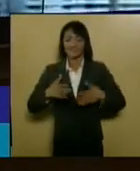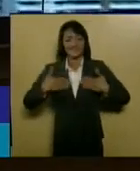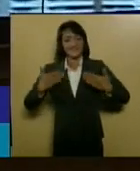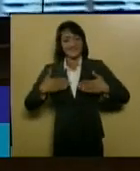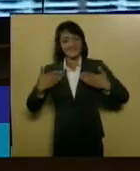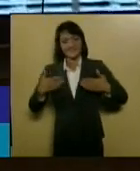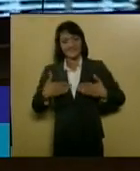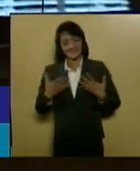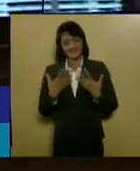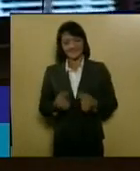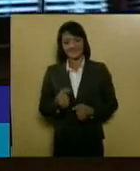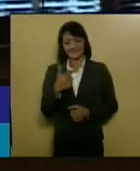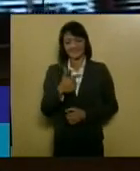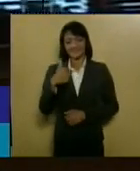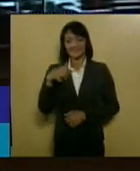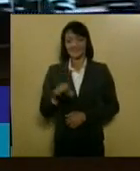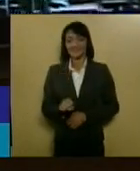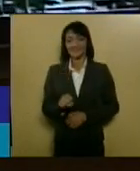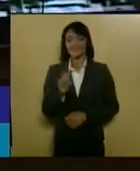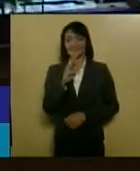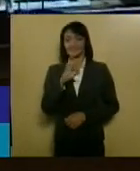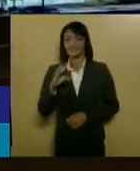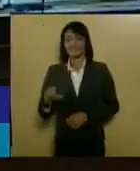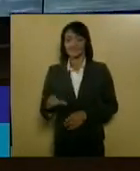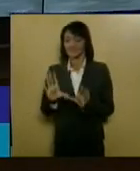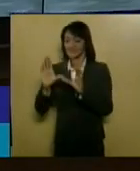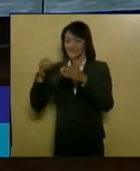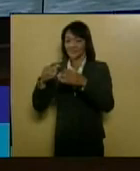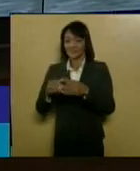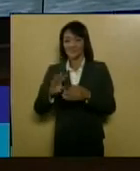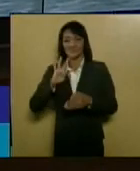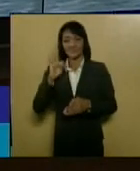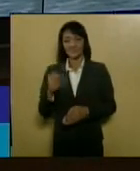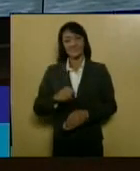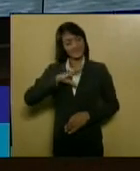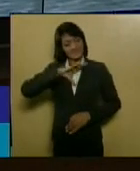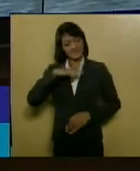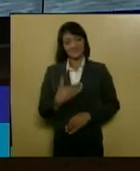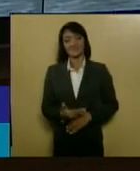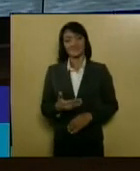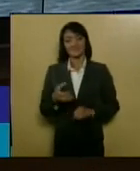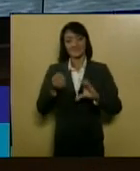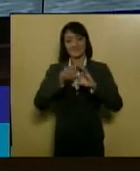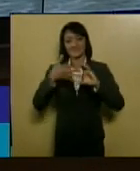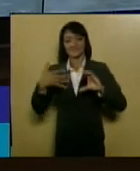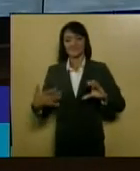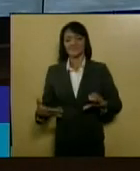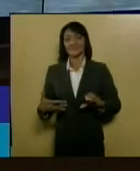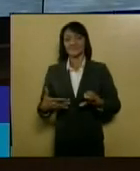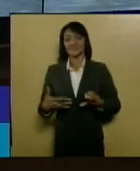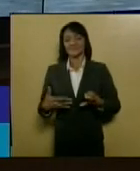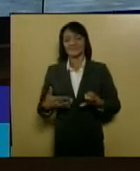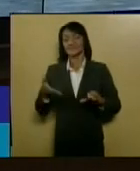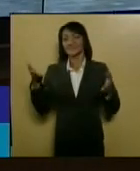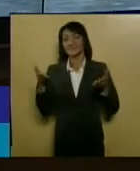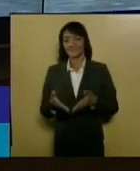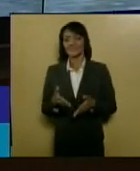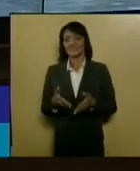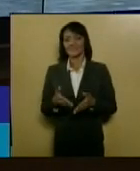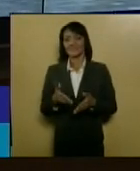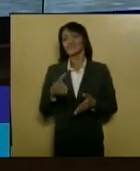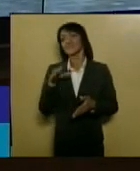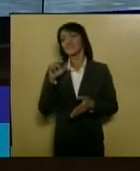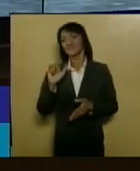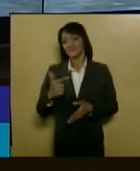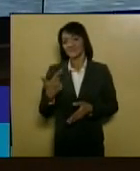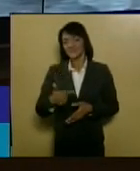no 28º Batalhão de Caçadores, com todo o vigor, as características do Exército Brasileiro de